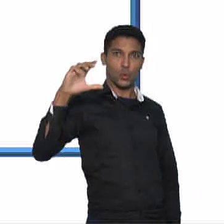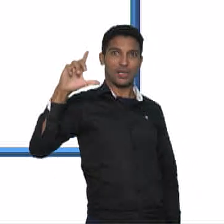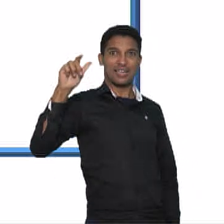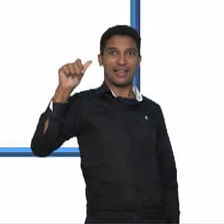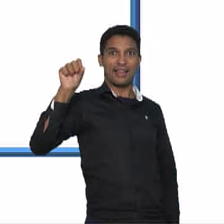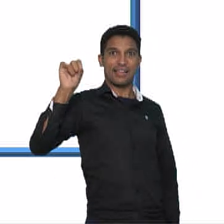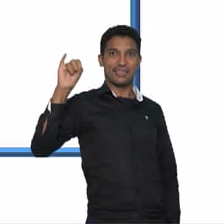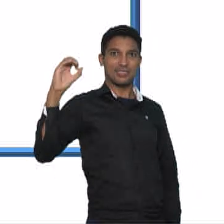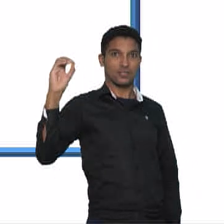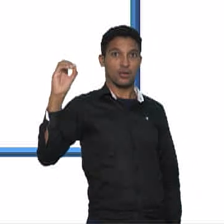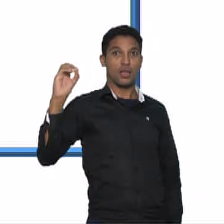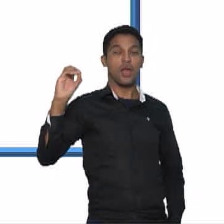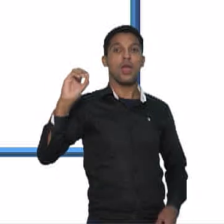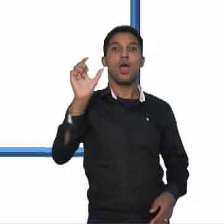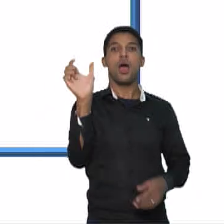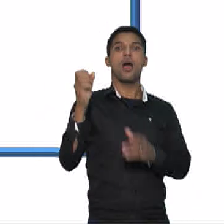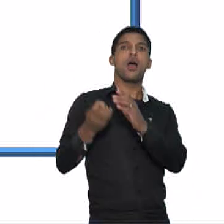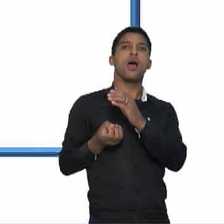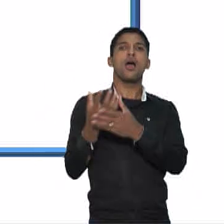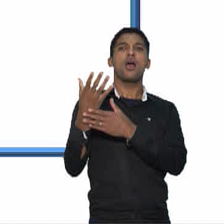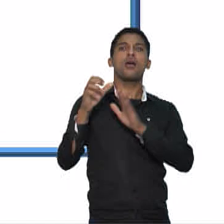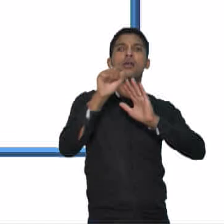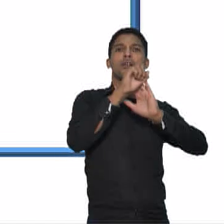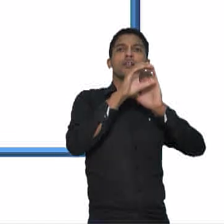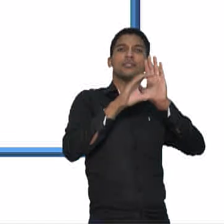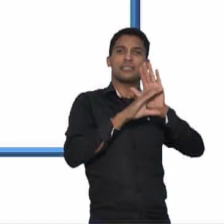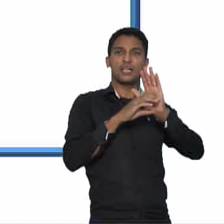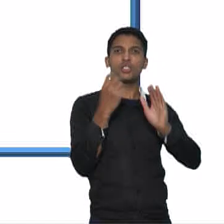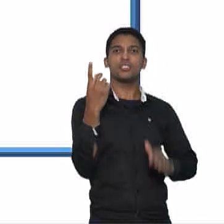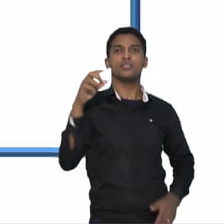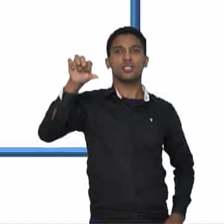carência. Para encontrar a beleza racional, achava-se